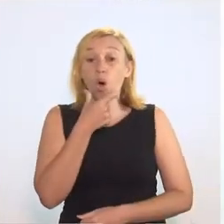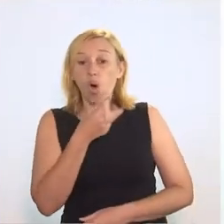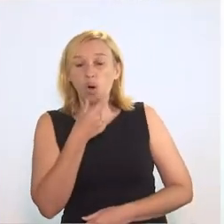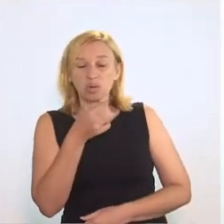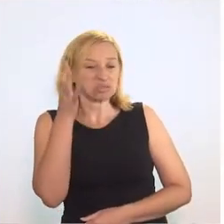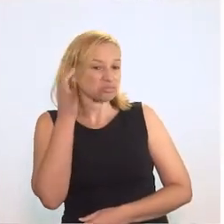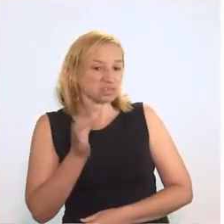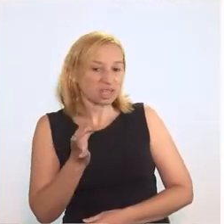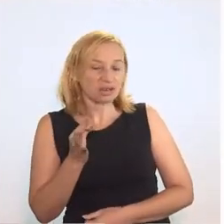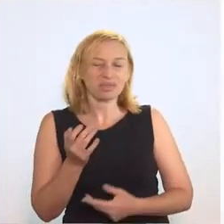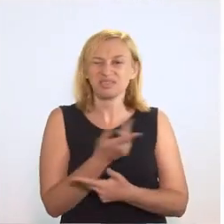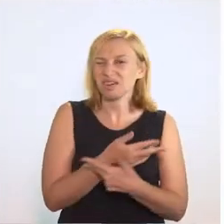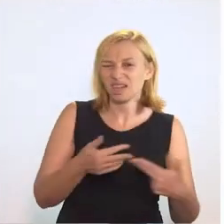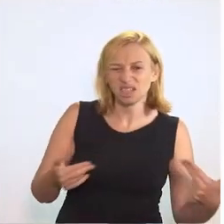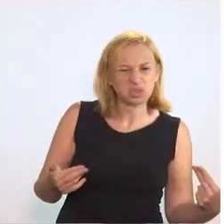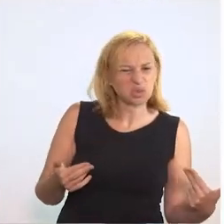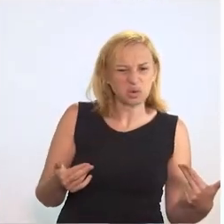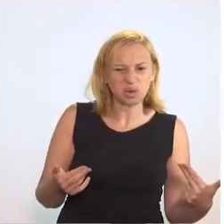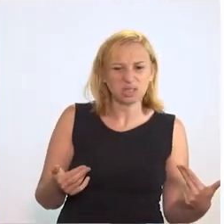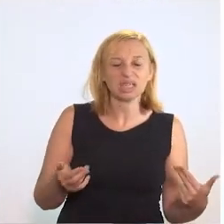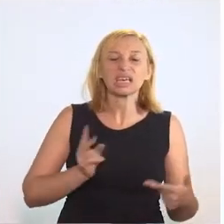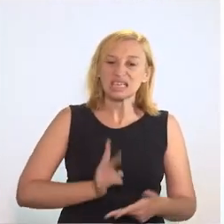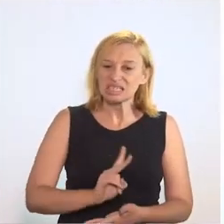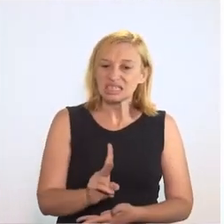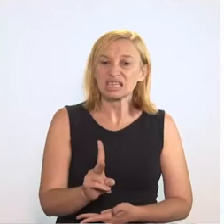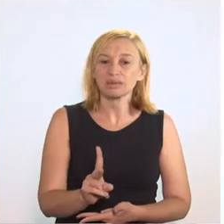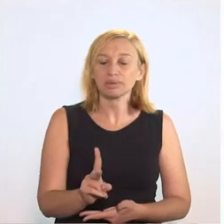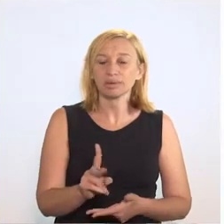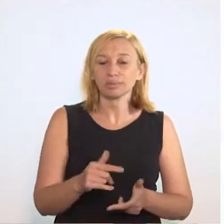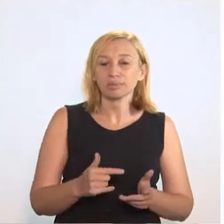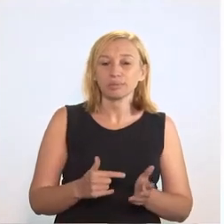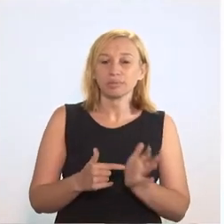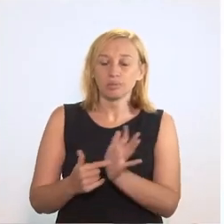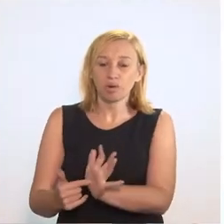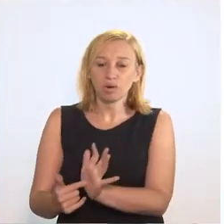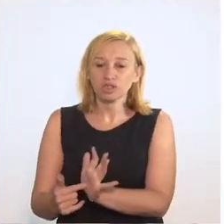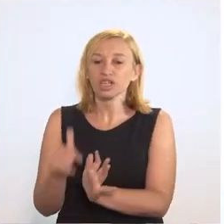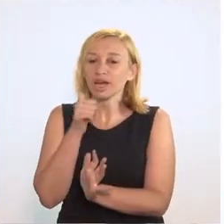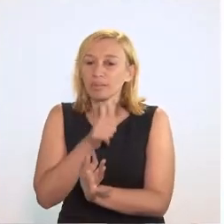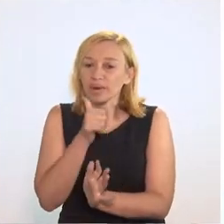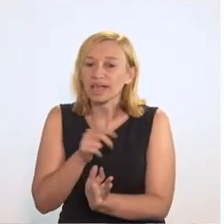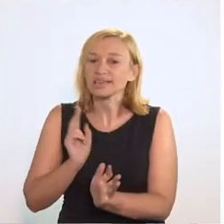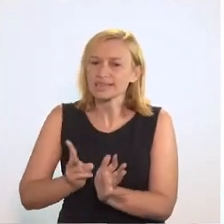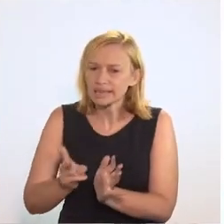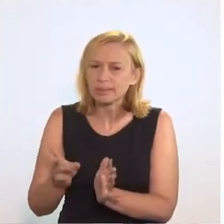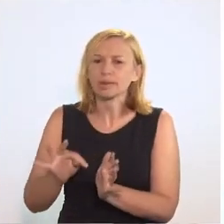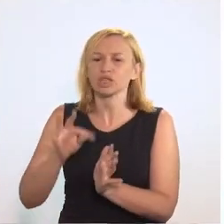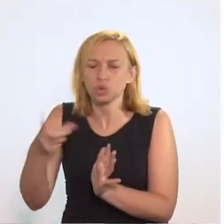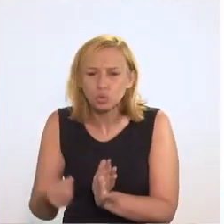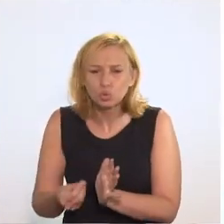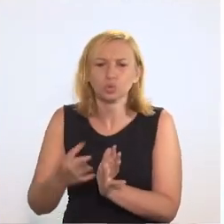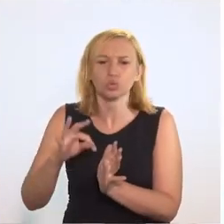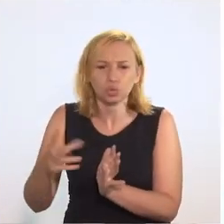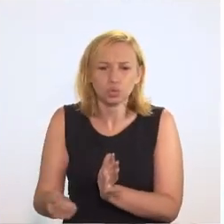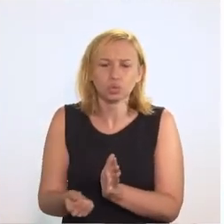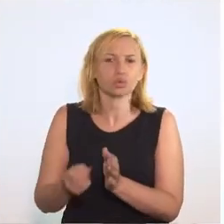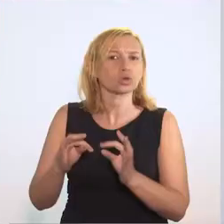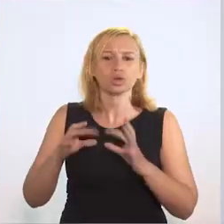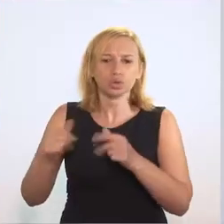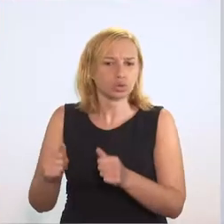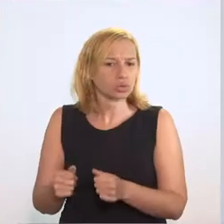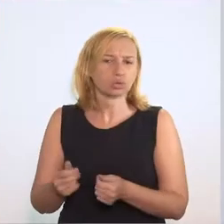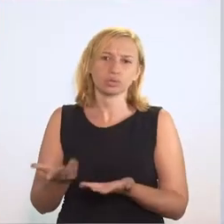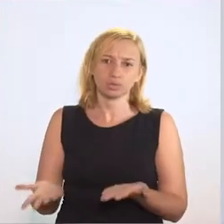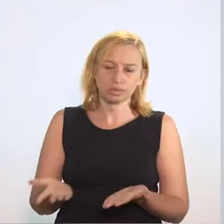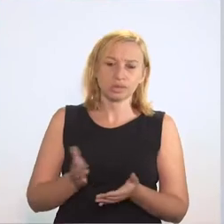homens não têm. Então, assim, é toda uma especulação que sempre leva a gente para o campo, onde a mulher é sempre a esperada para tudo, né? Para tudo que diz